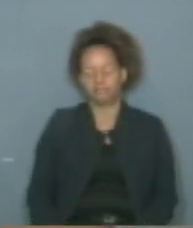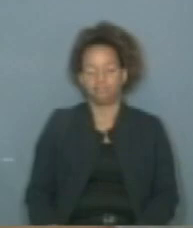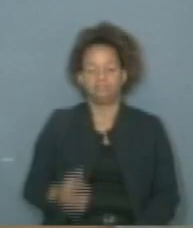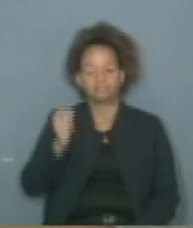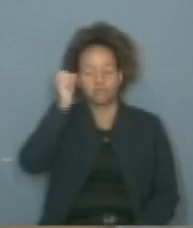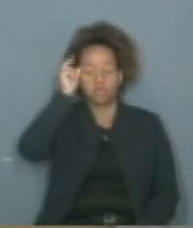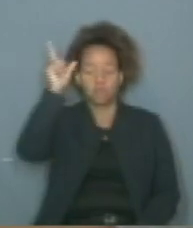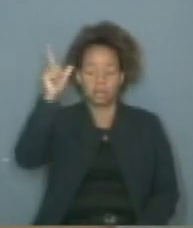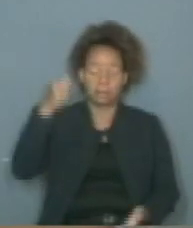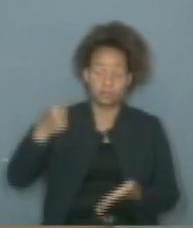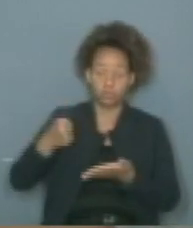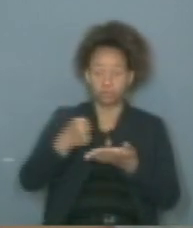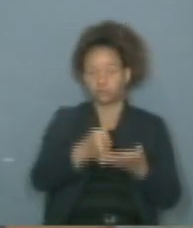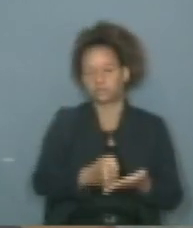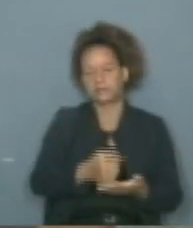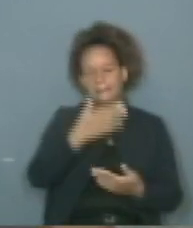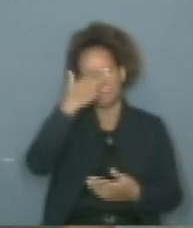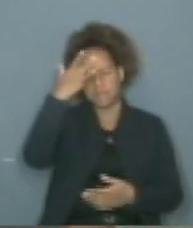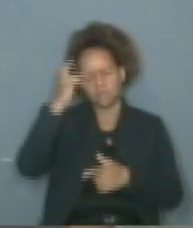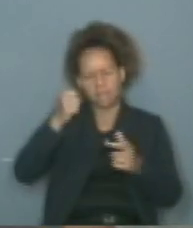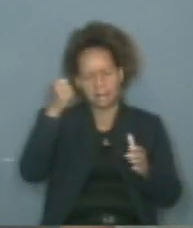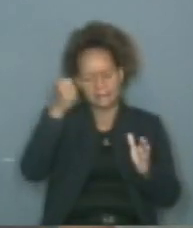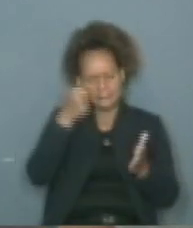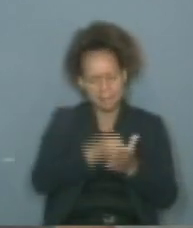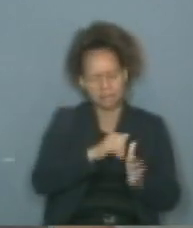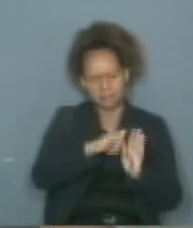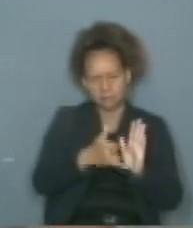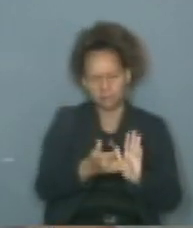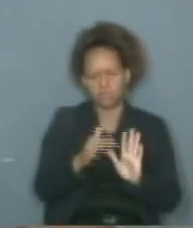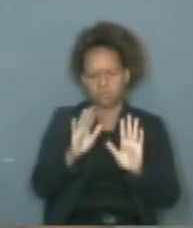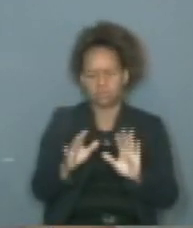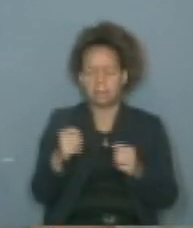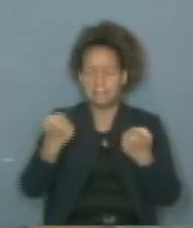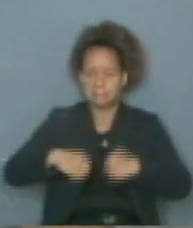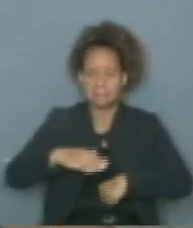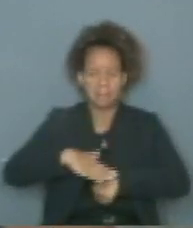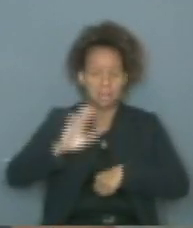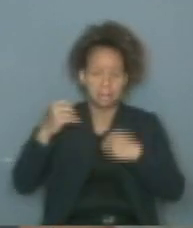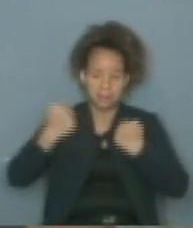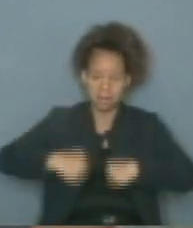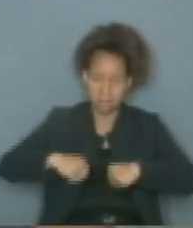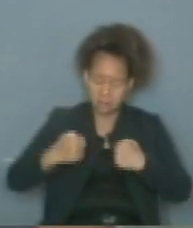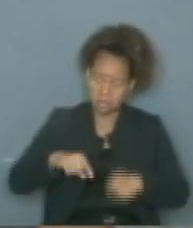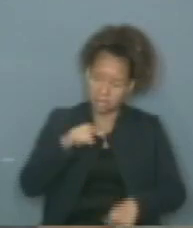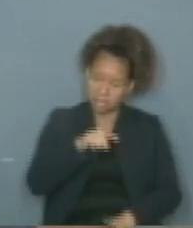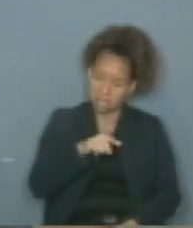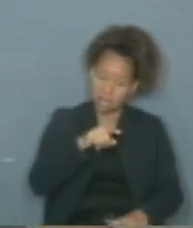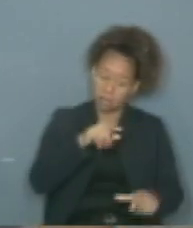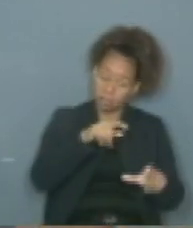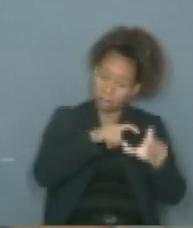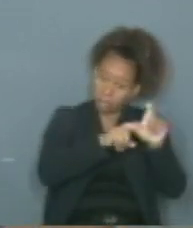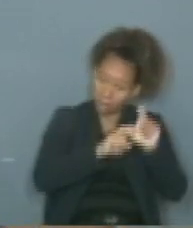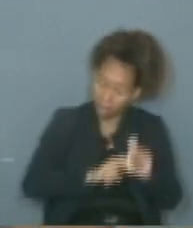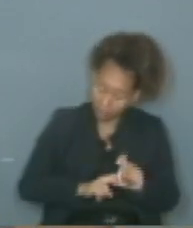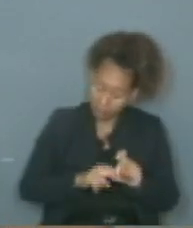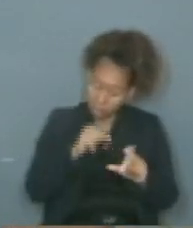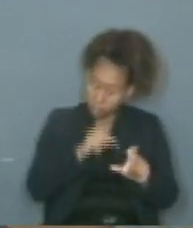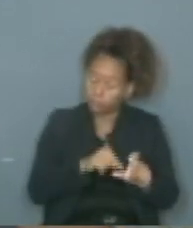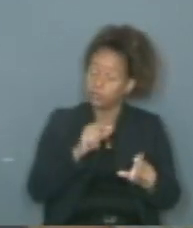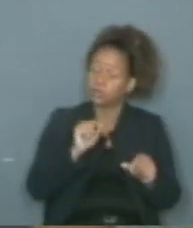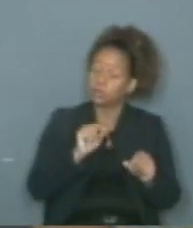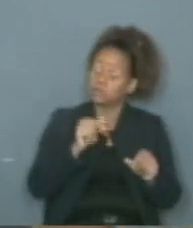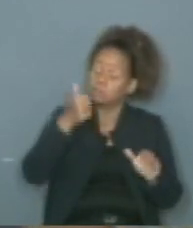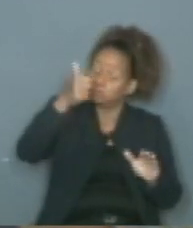para ajudar o contribuinte que mais precisa é exatamente isso, fazer com que o débito fosse